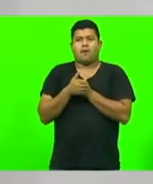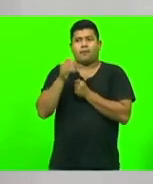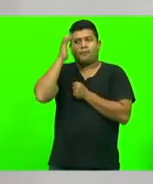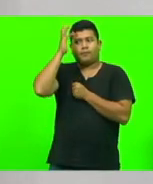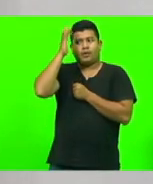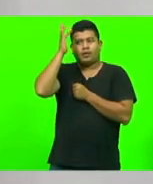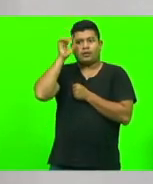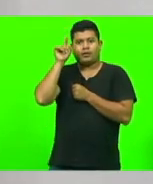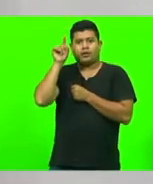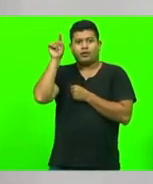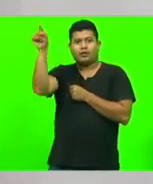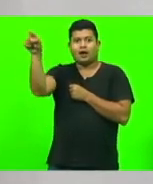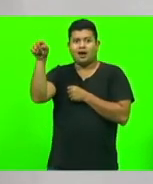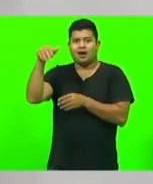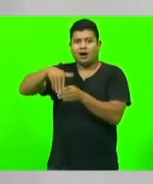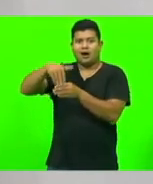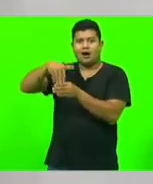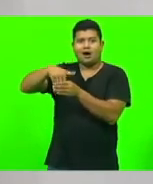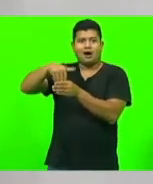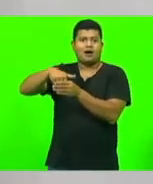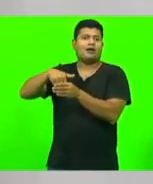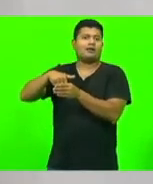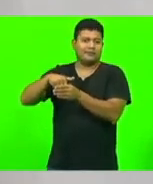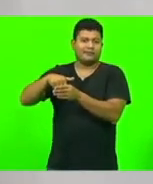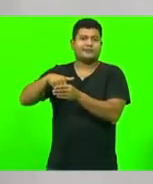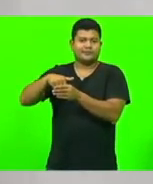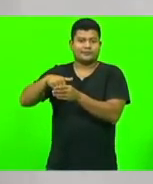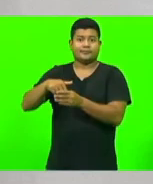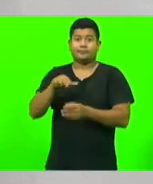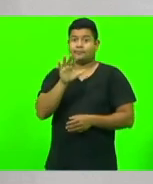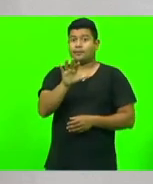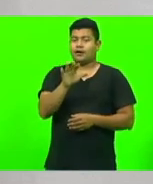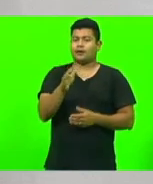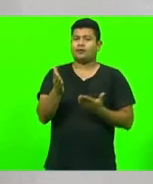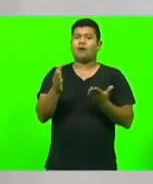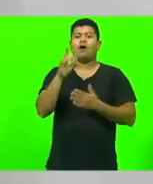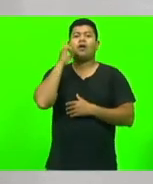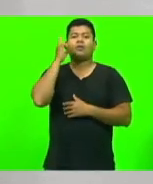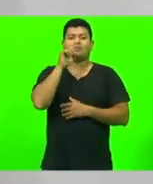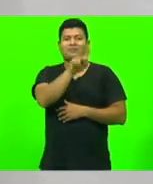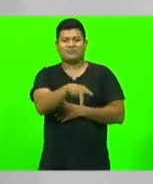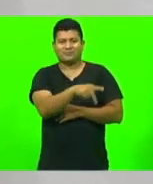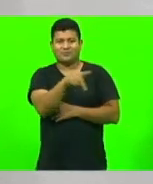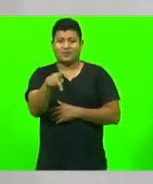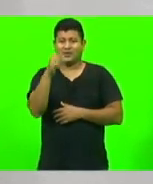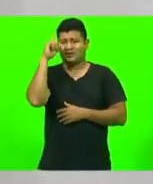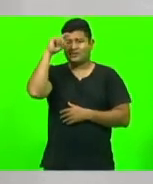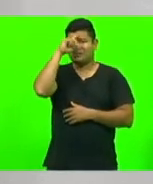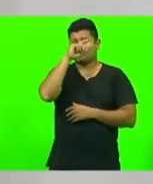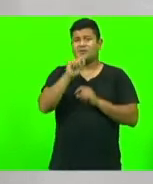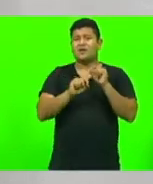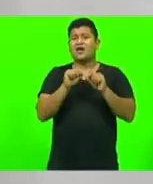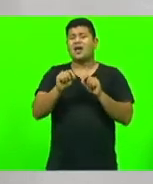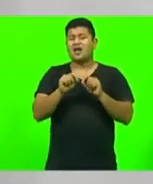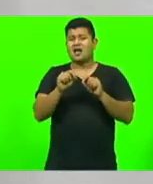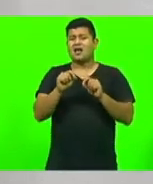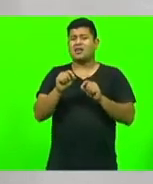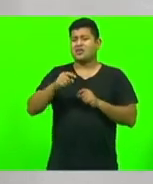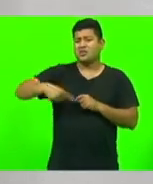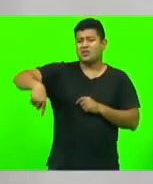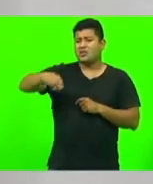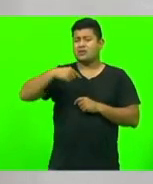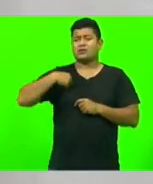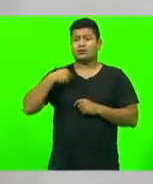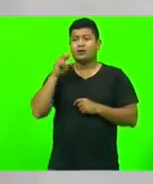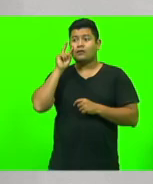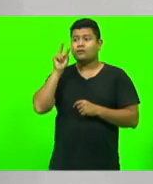eleição. Mas, deputado Pedro, é difícil a gente olhar para os nossos agricultores e para os moradores de